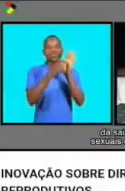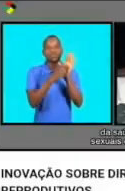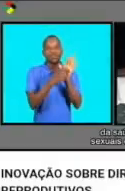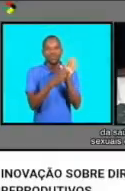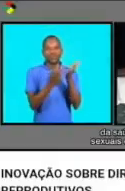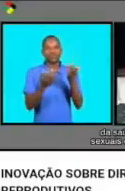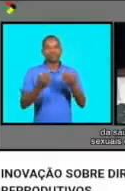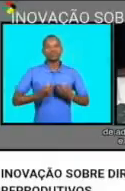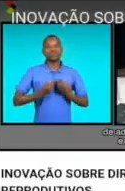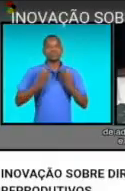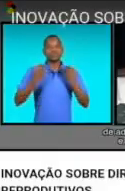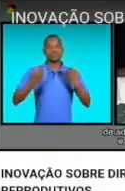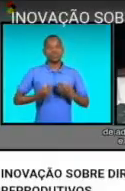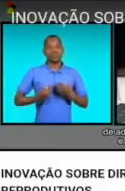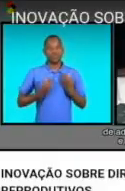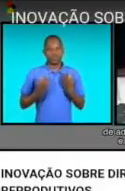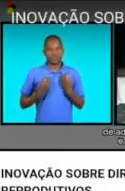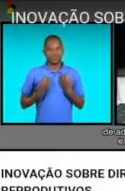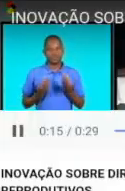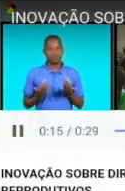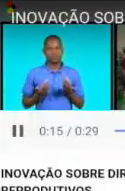É fácil de usá-lo.